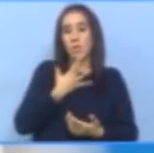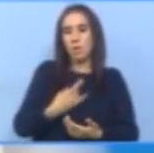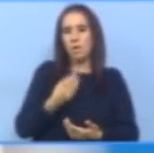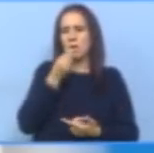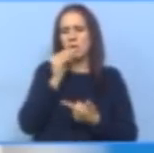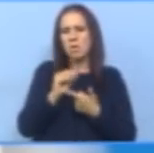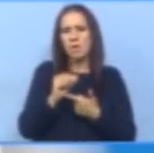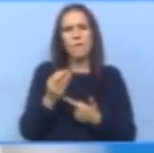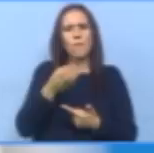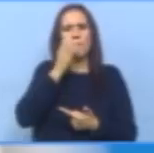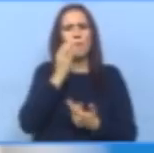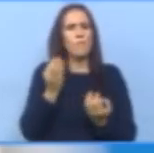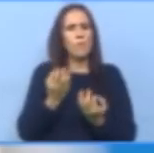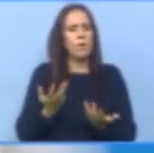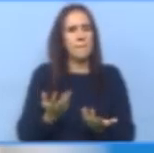de beber?